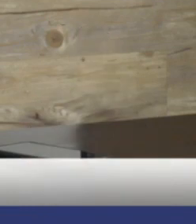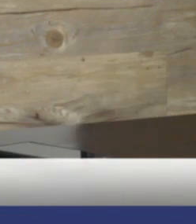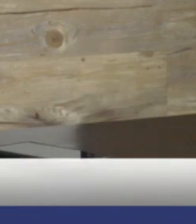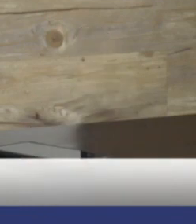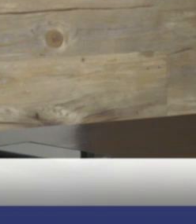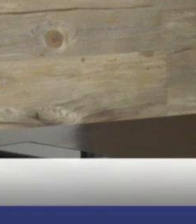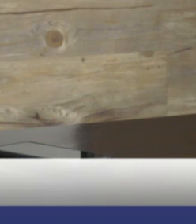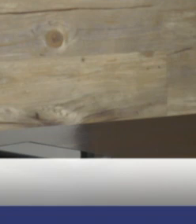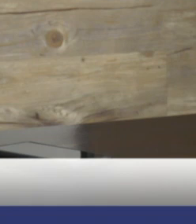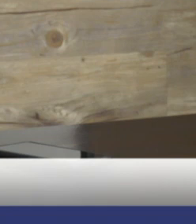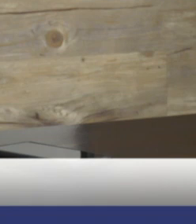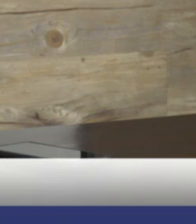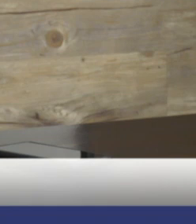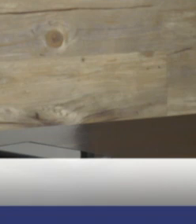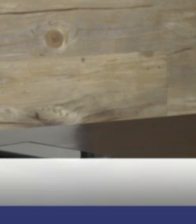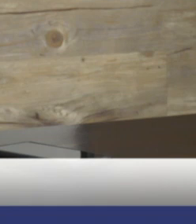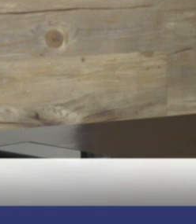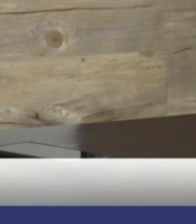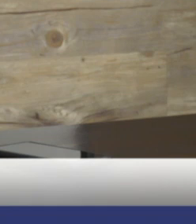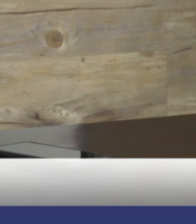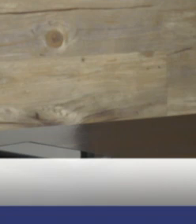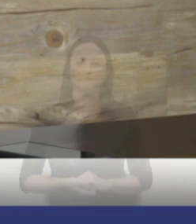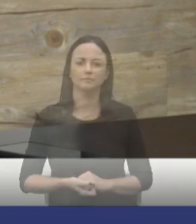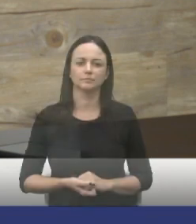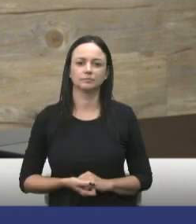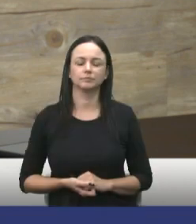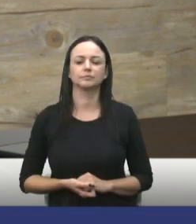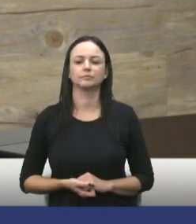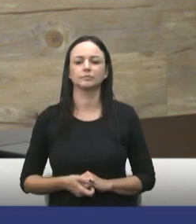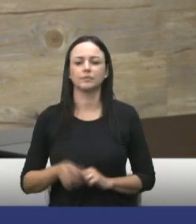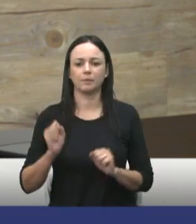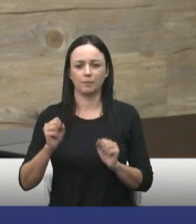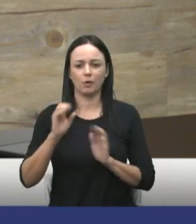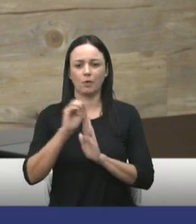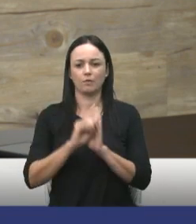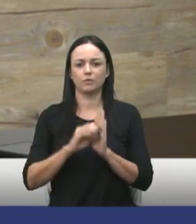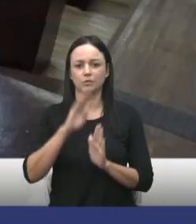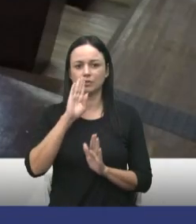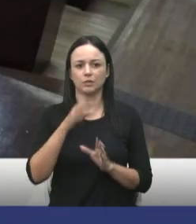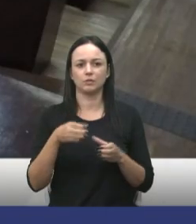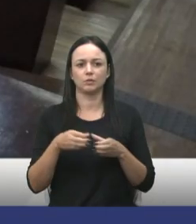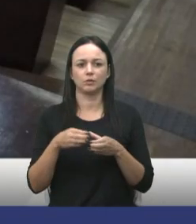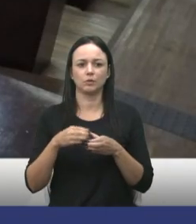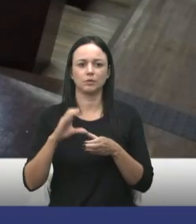Mando direto para a comissão. Direto para a nossa comissão e a gente vai...